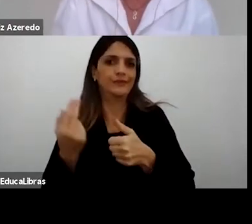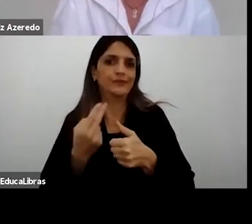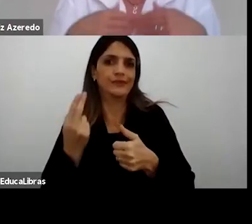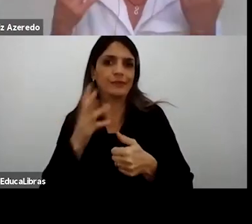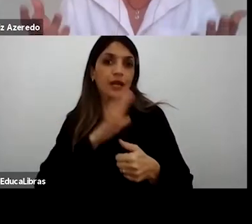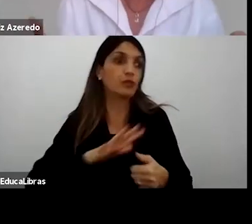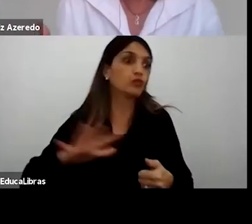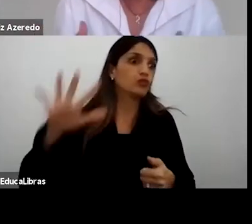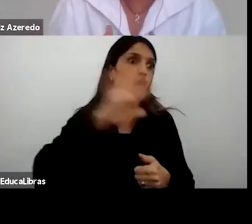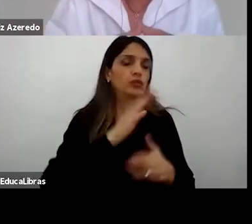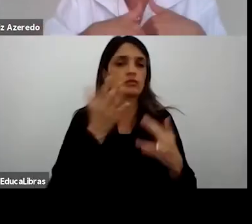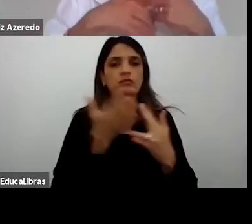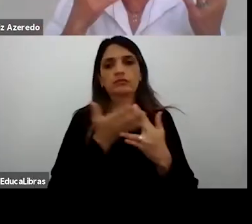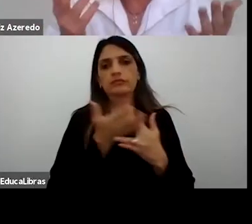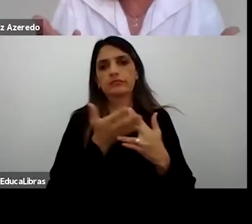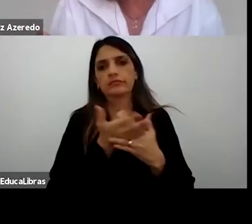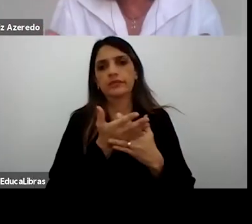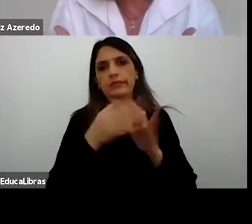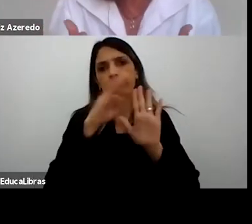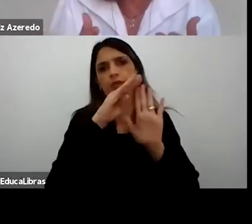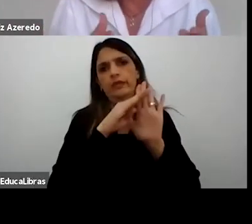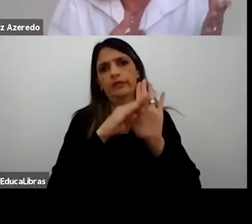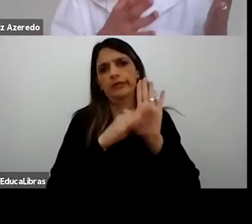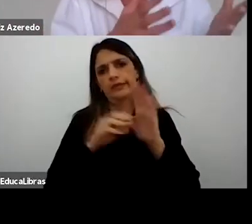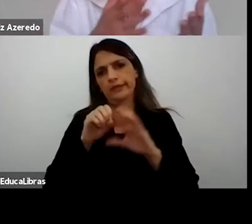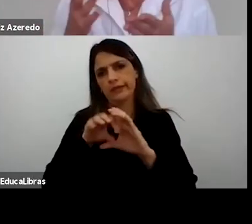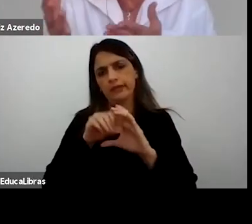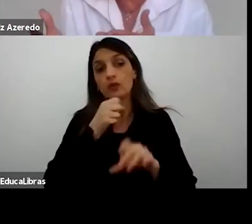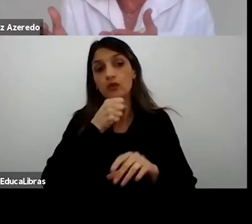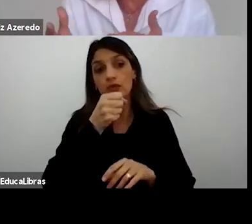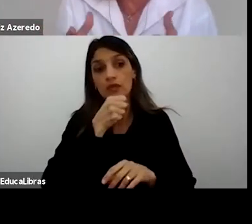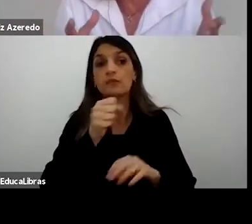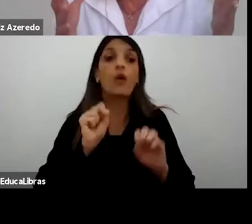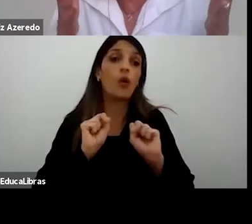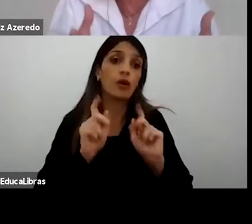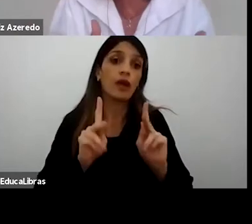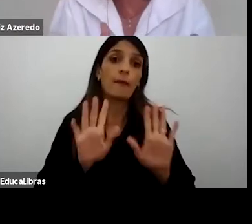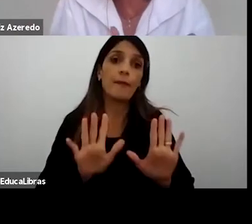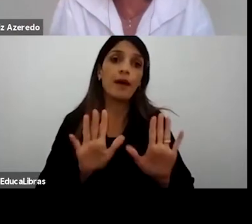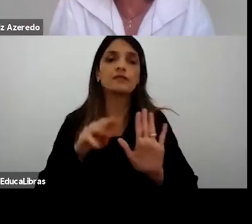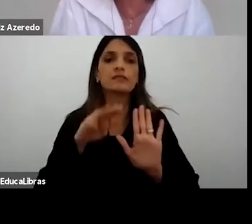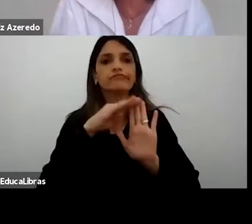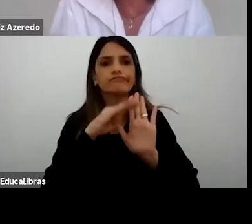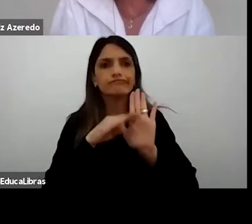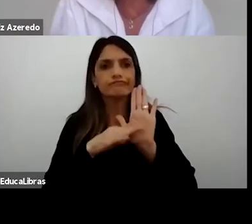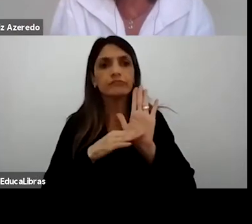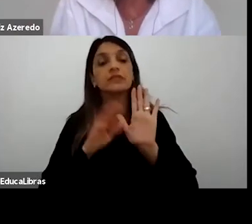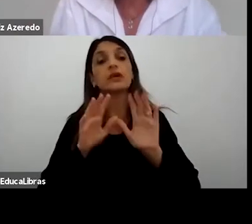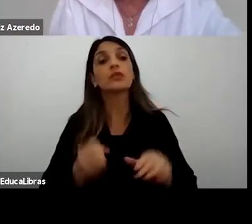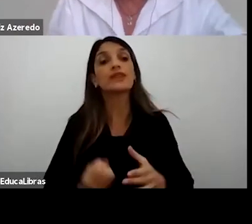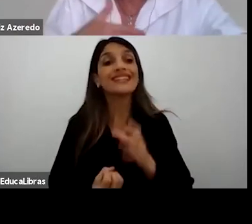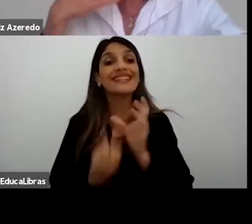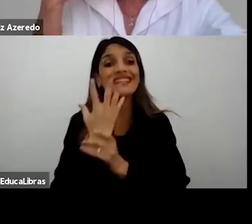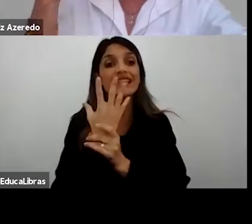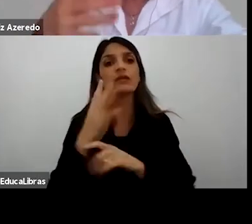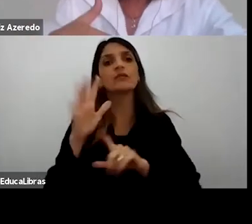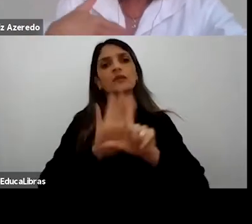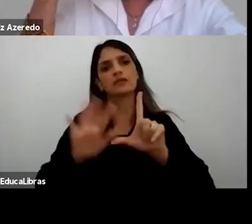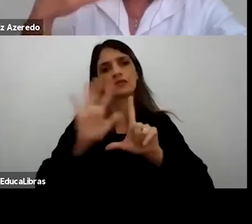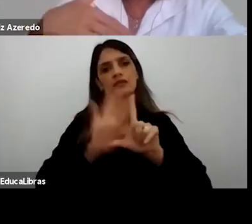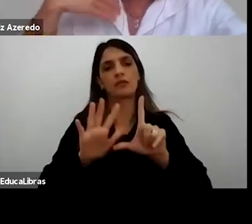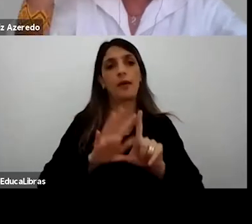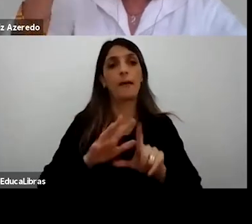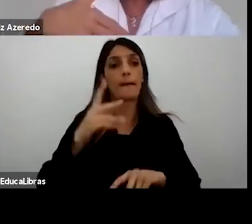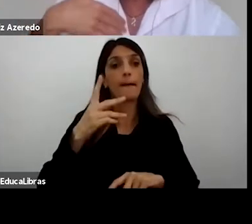break, na programação sim, no jornalismo e tal, mas de forma regular. Então, criamos uma plataforma para quem doar e aí a